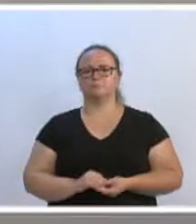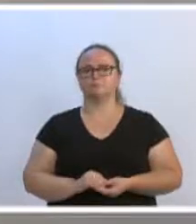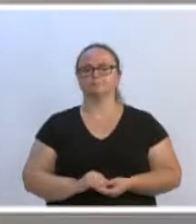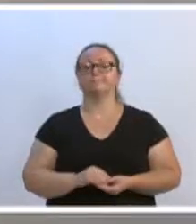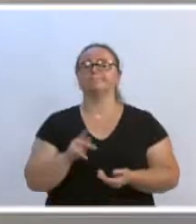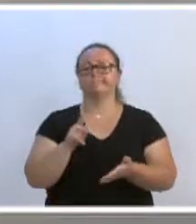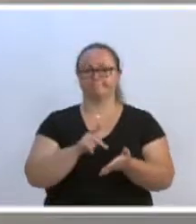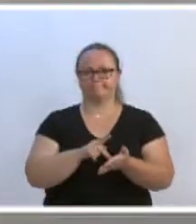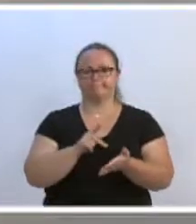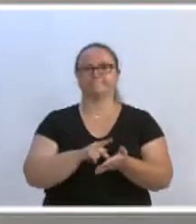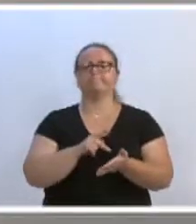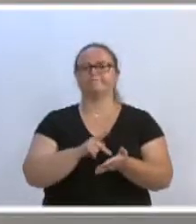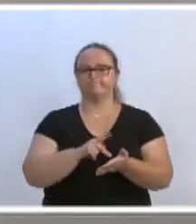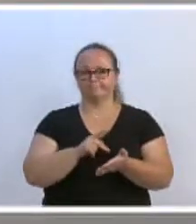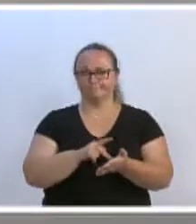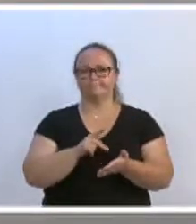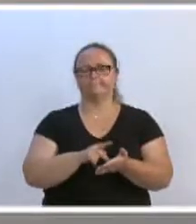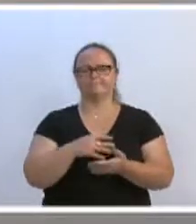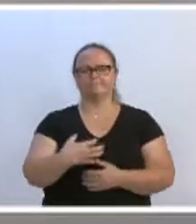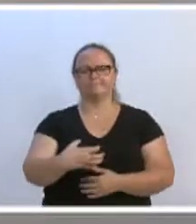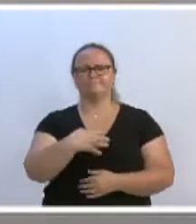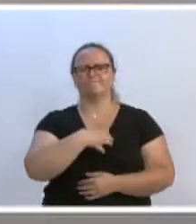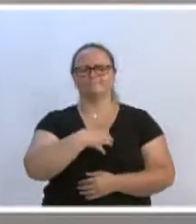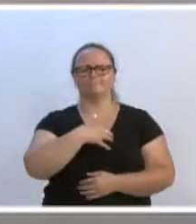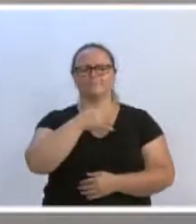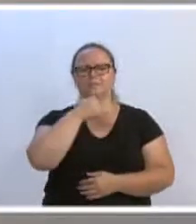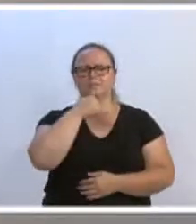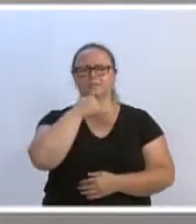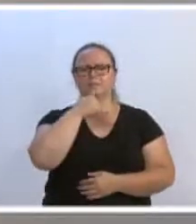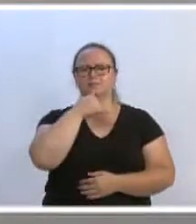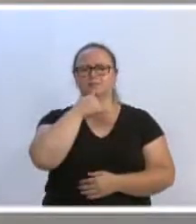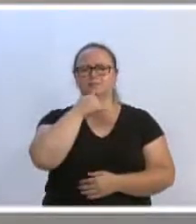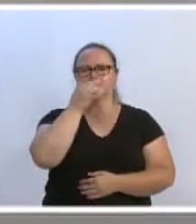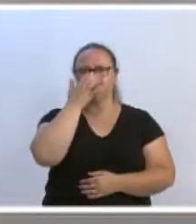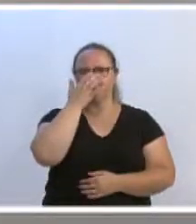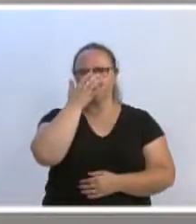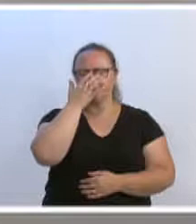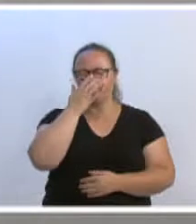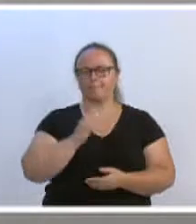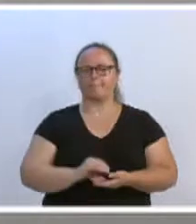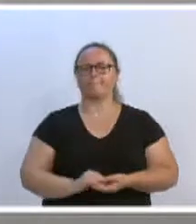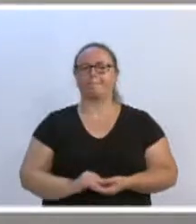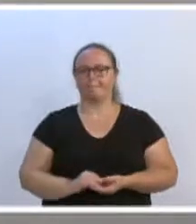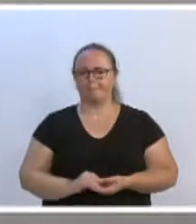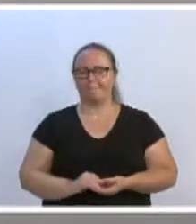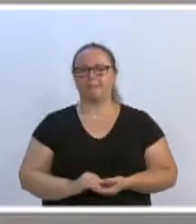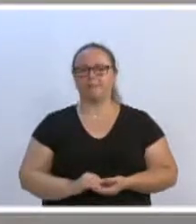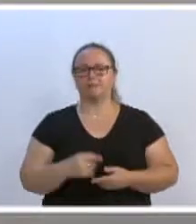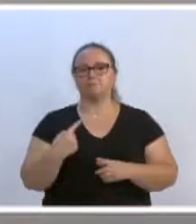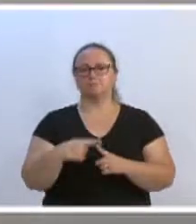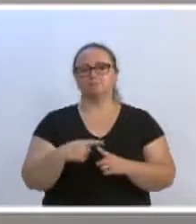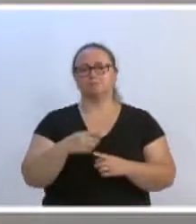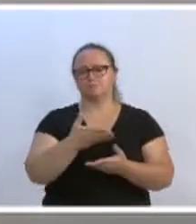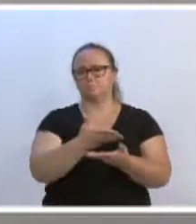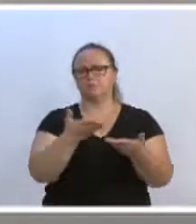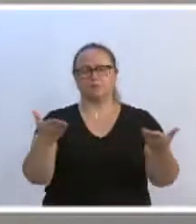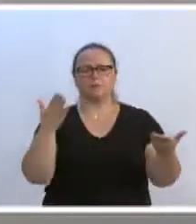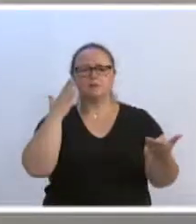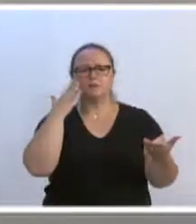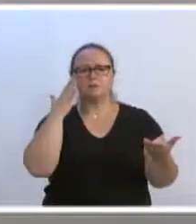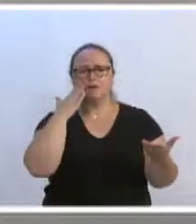a gente fica bastante triste porque a gente sabe a morosidade que é o atendimento